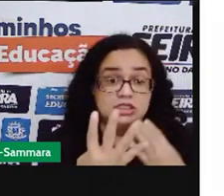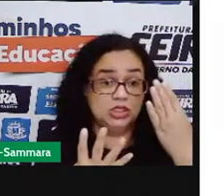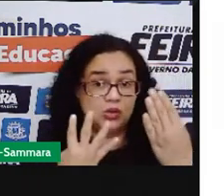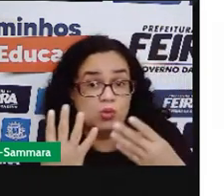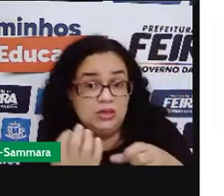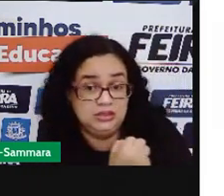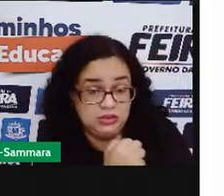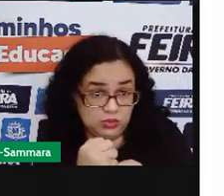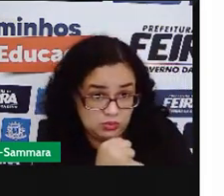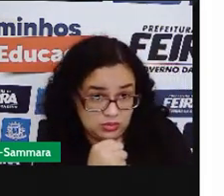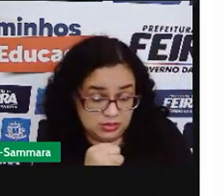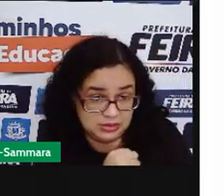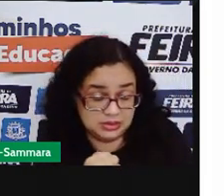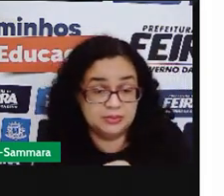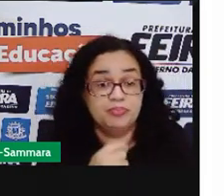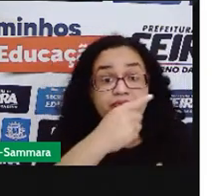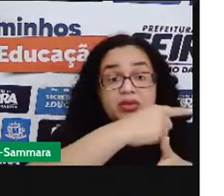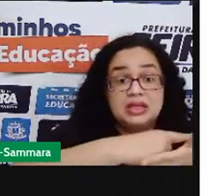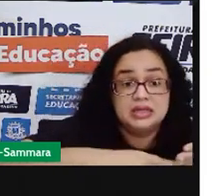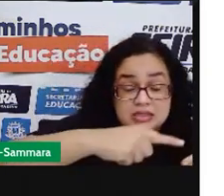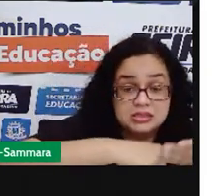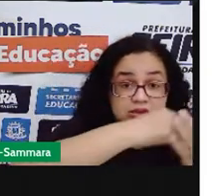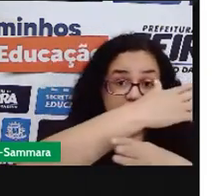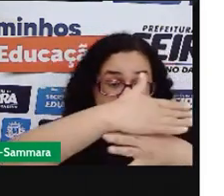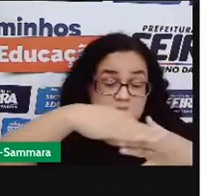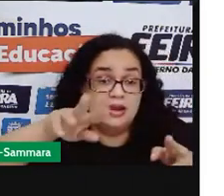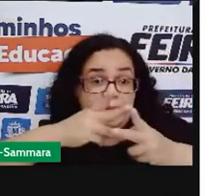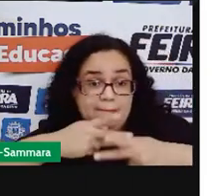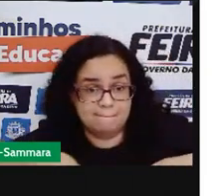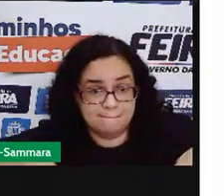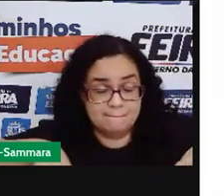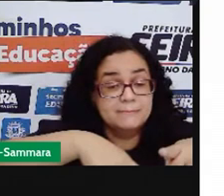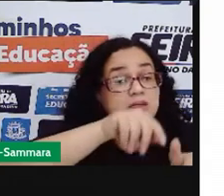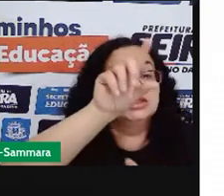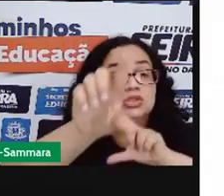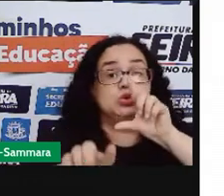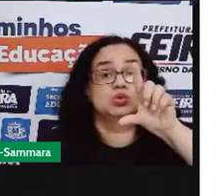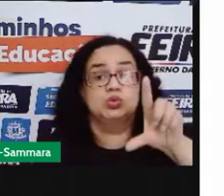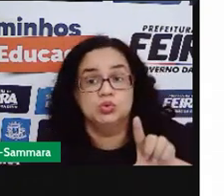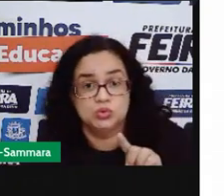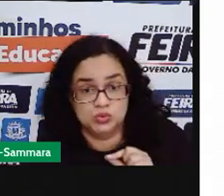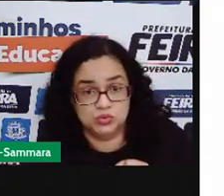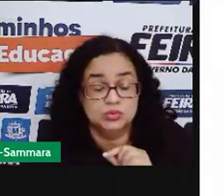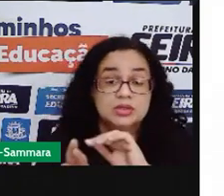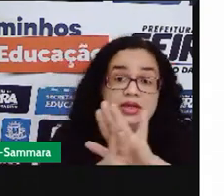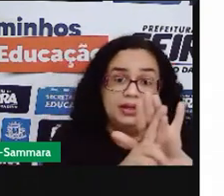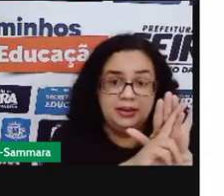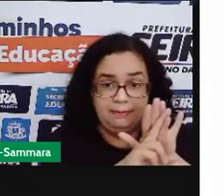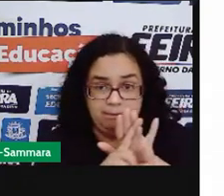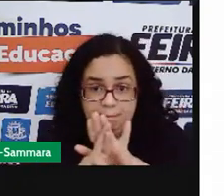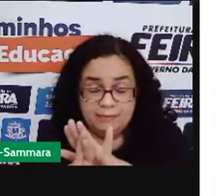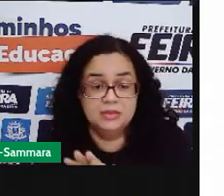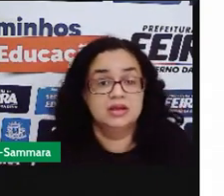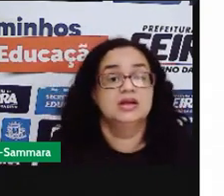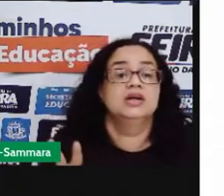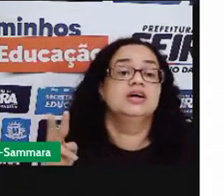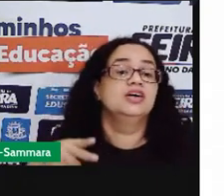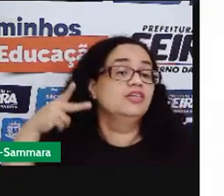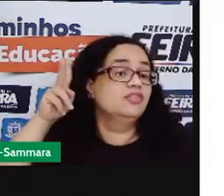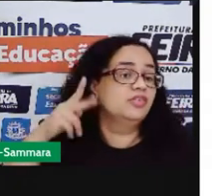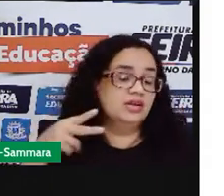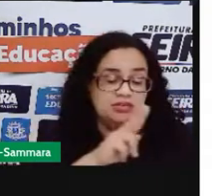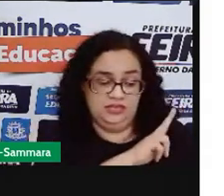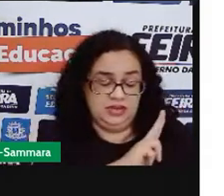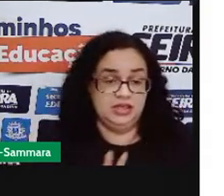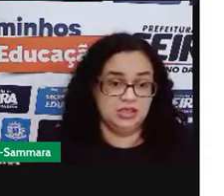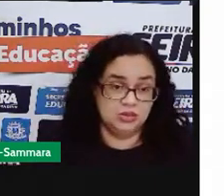4 anos, nas eleições municipais, a população escolhe por meio do voto seus representantes, vereadores